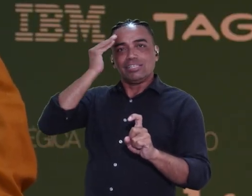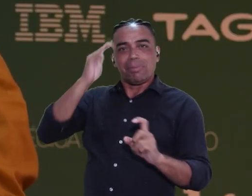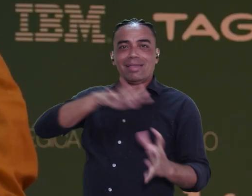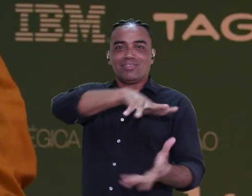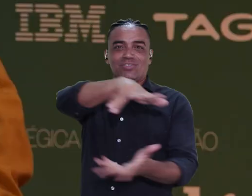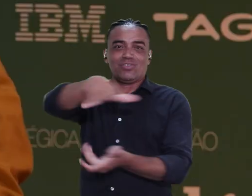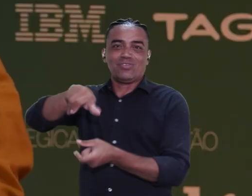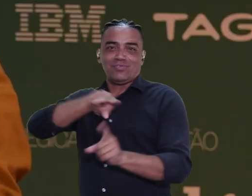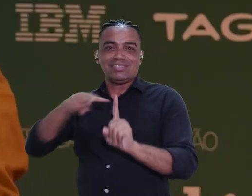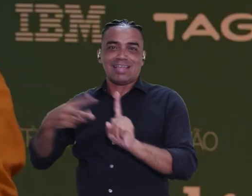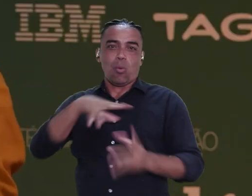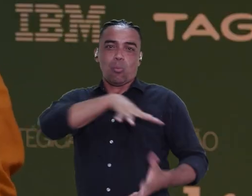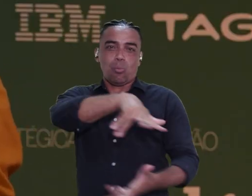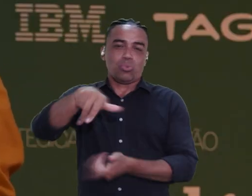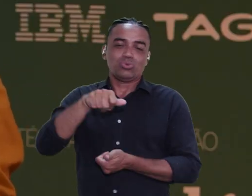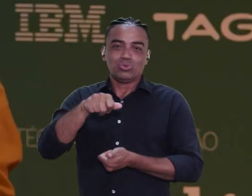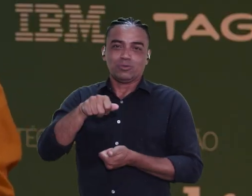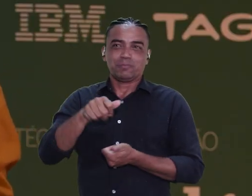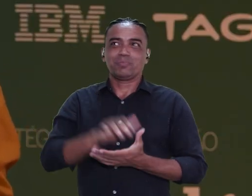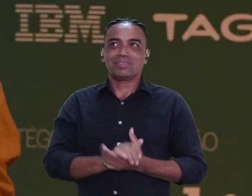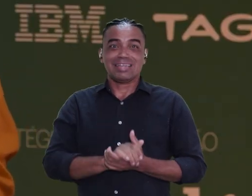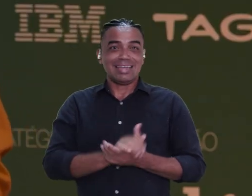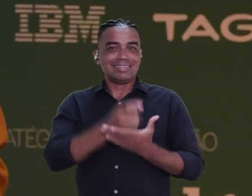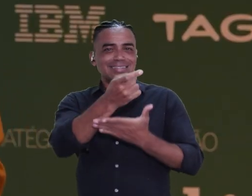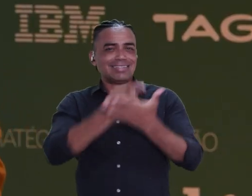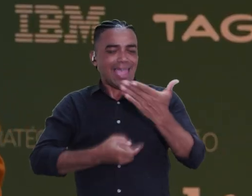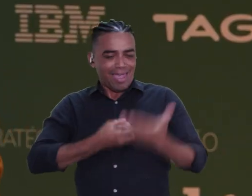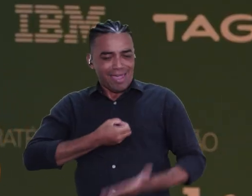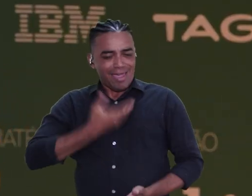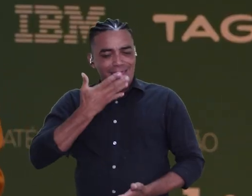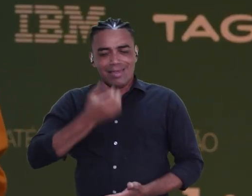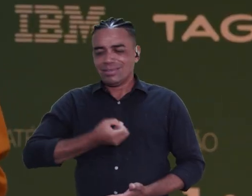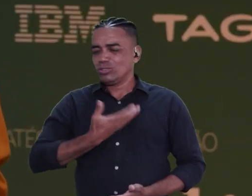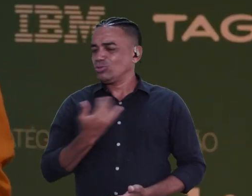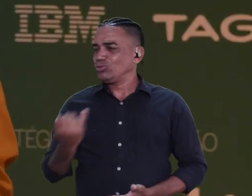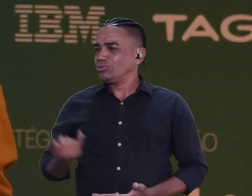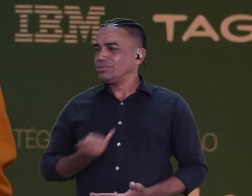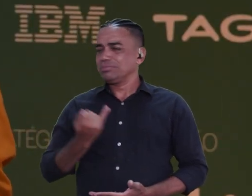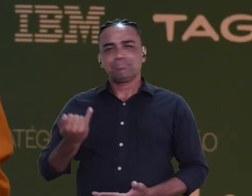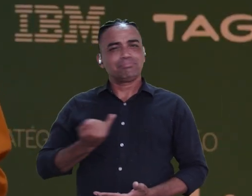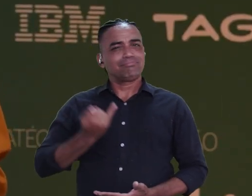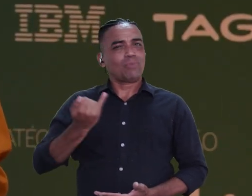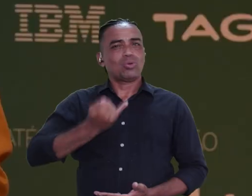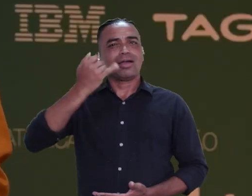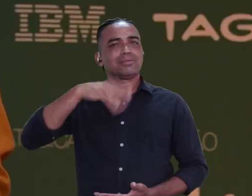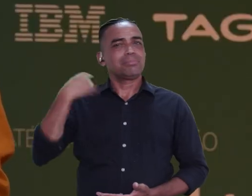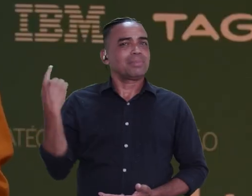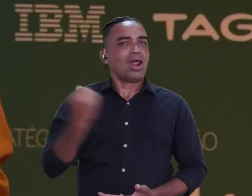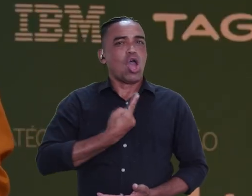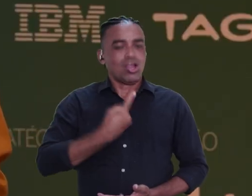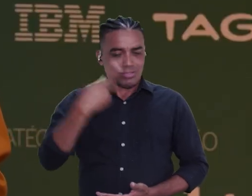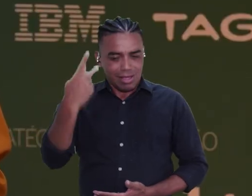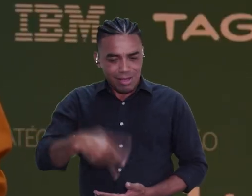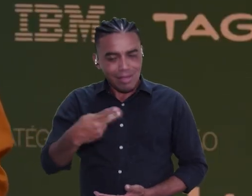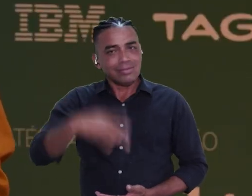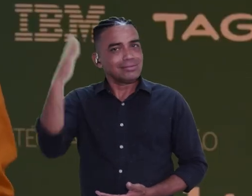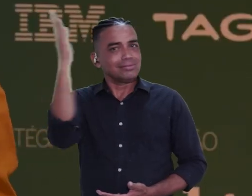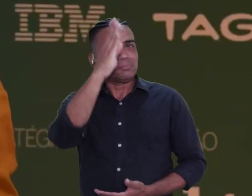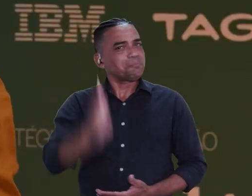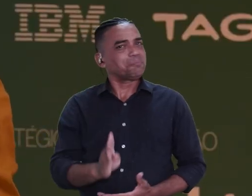mundo, esses versos tão relevantes, tão importantes para nós